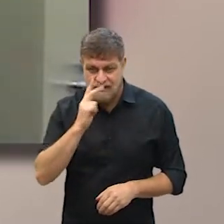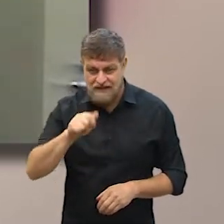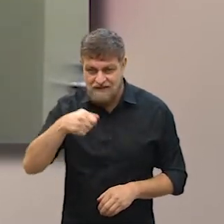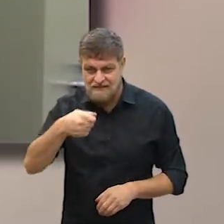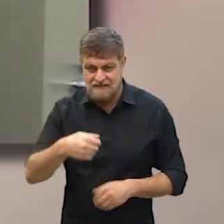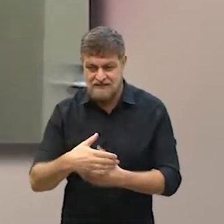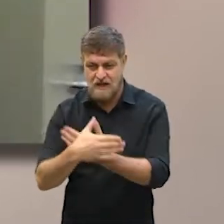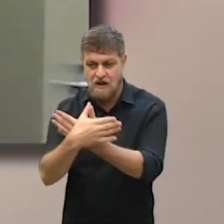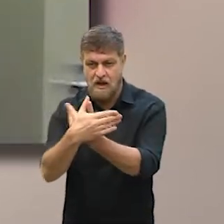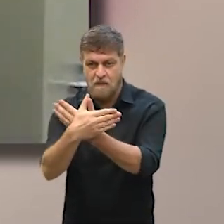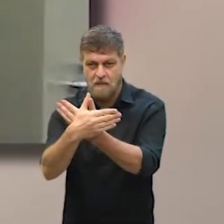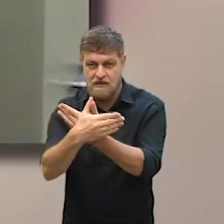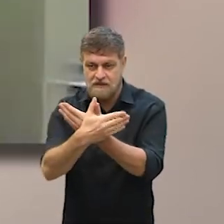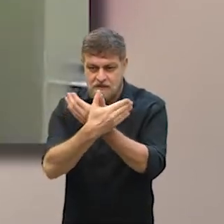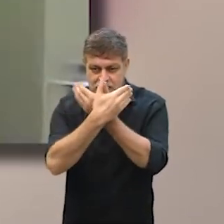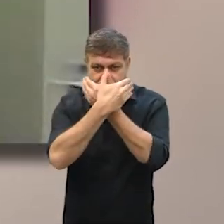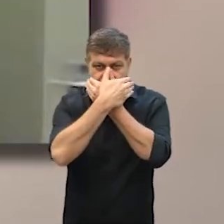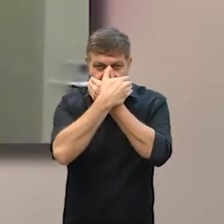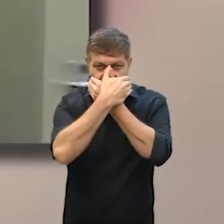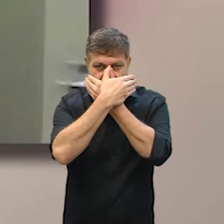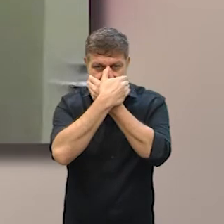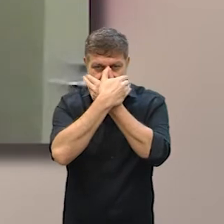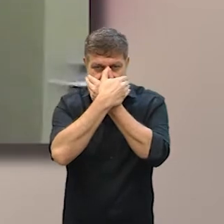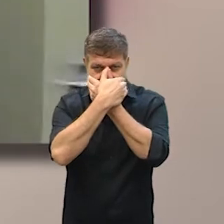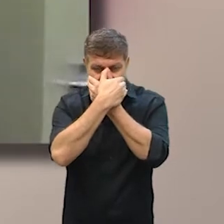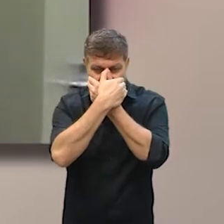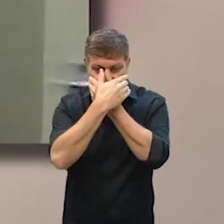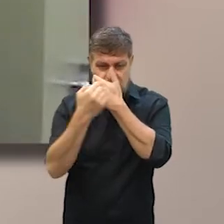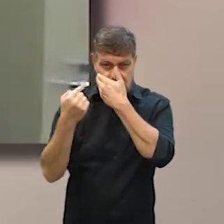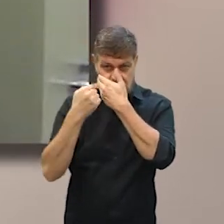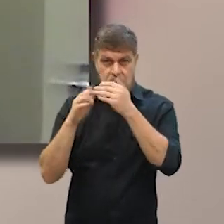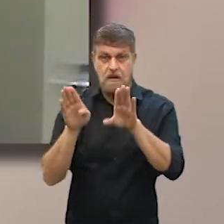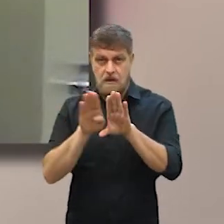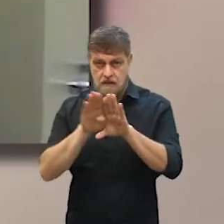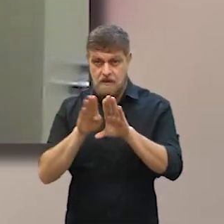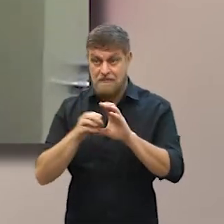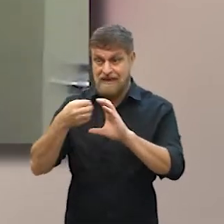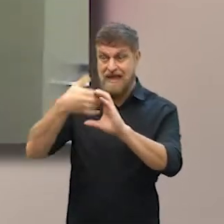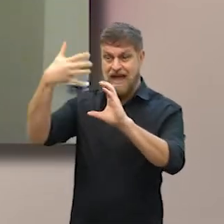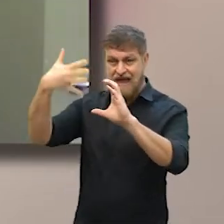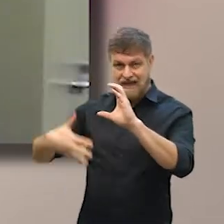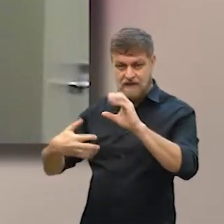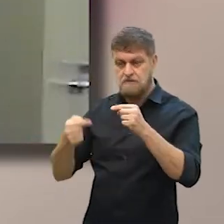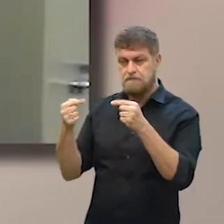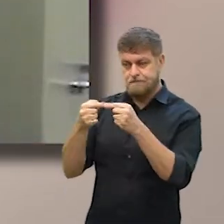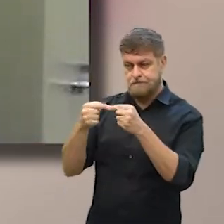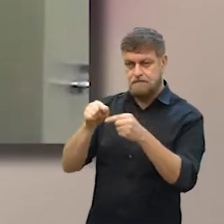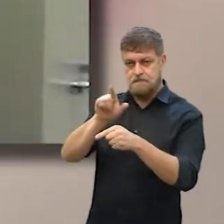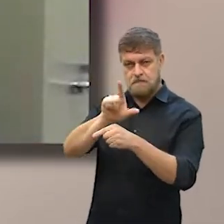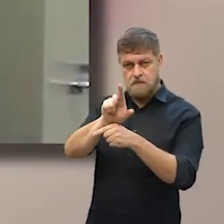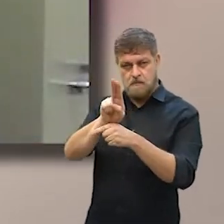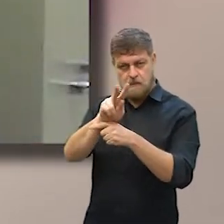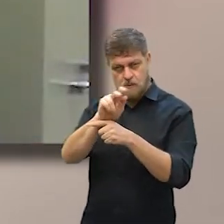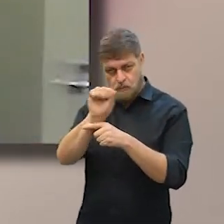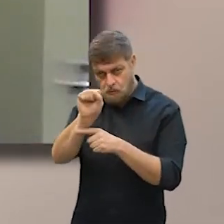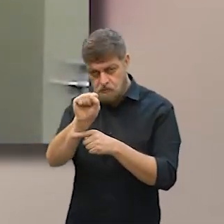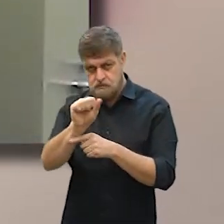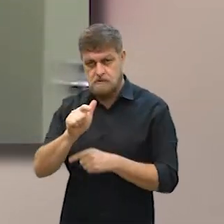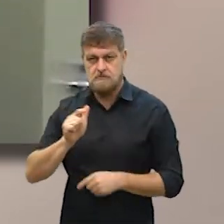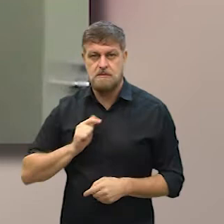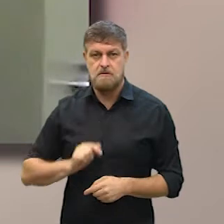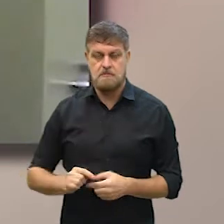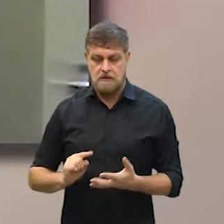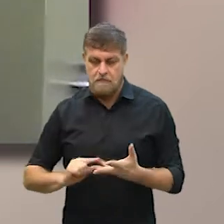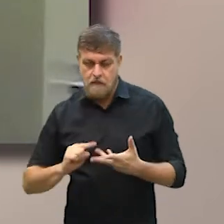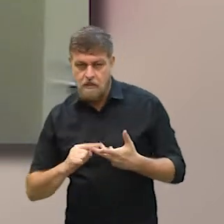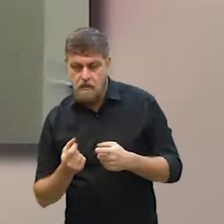a mancha em borboleta no rosto né gente pega a região Mauá também que é muito característico do lúpus isso tudo